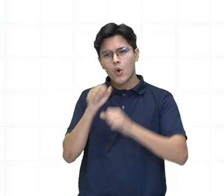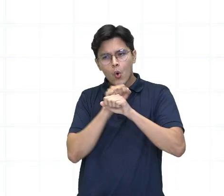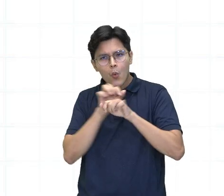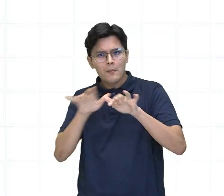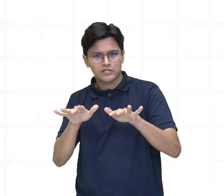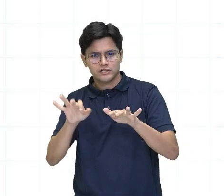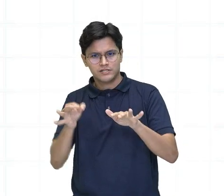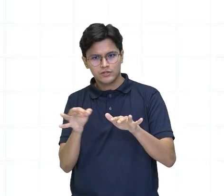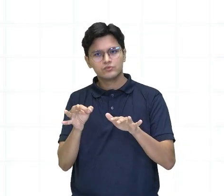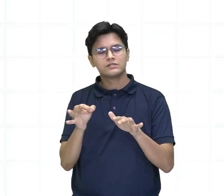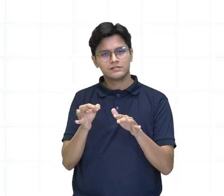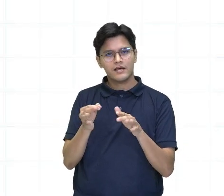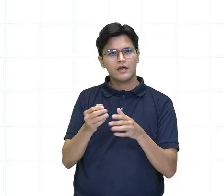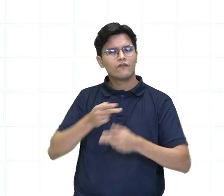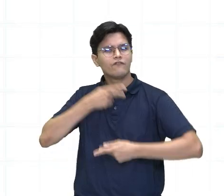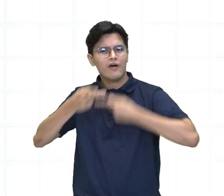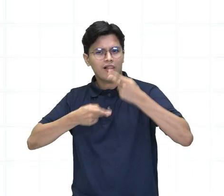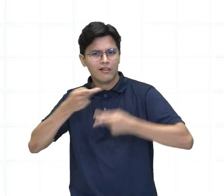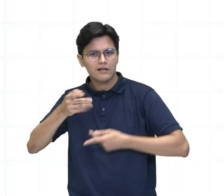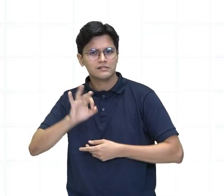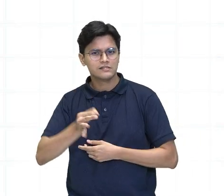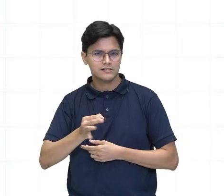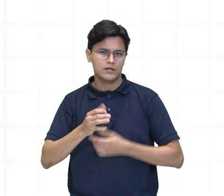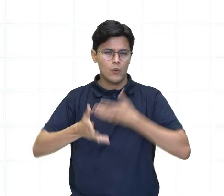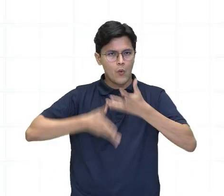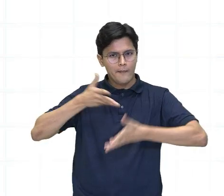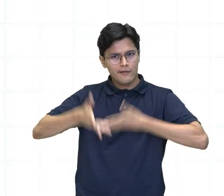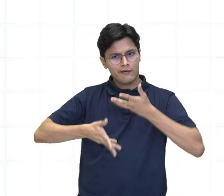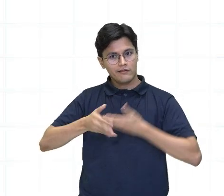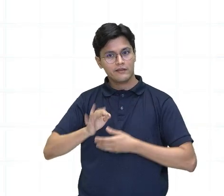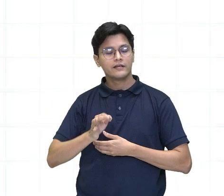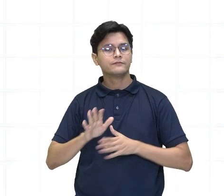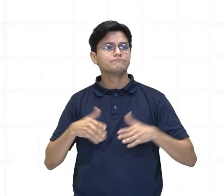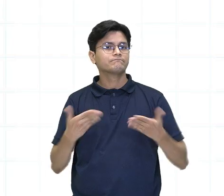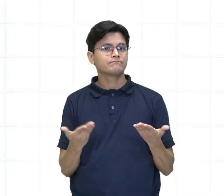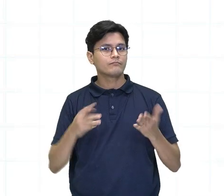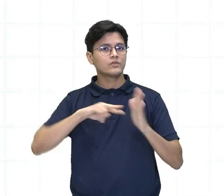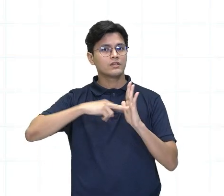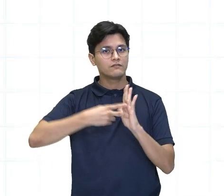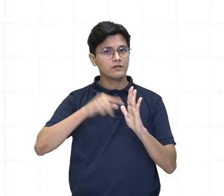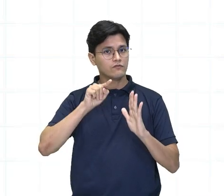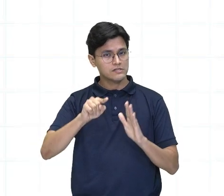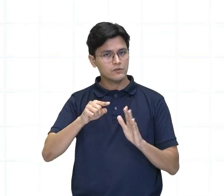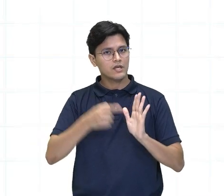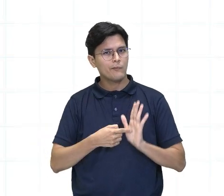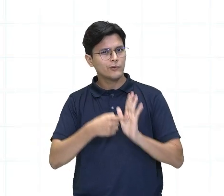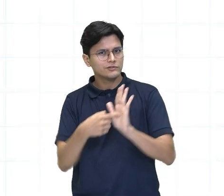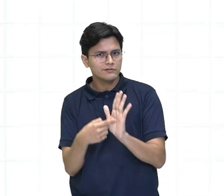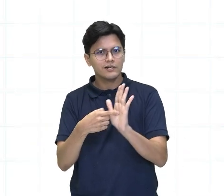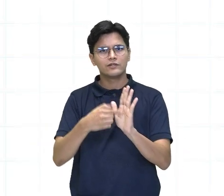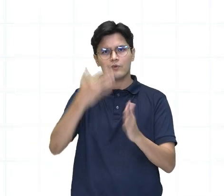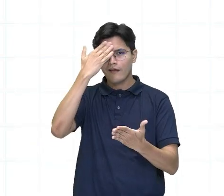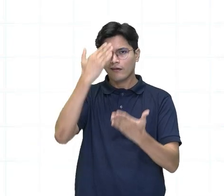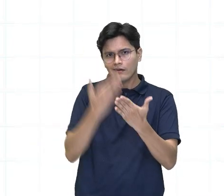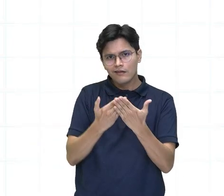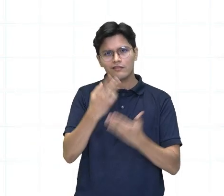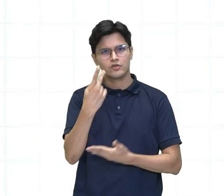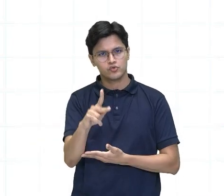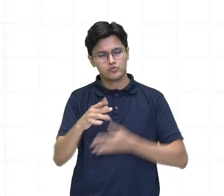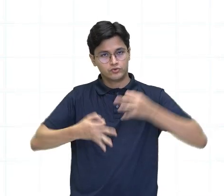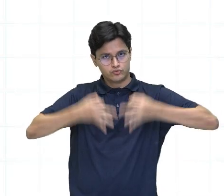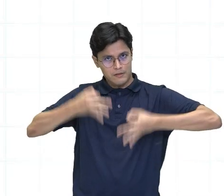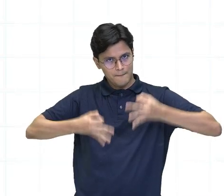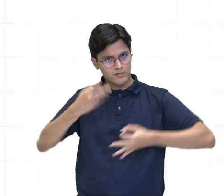você acaba emitindo essa opinião, você está colocando aí as suas crenças, os seus julgamentos, né? As suas